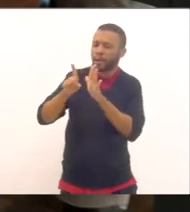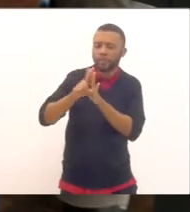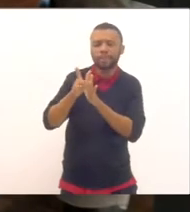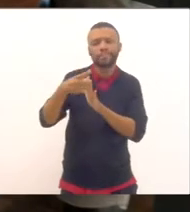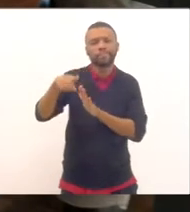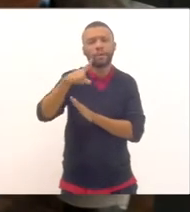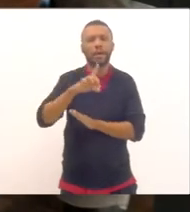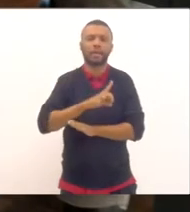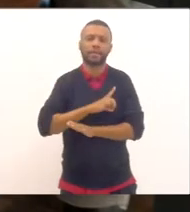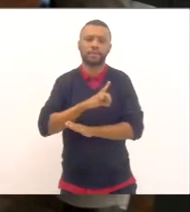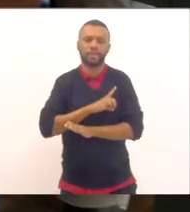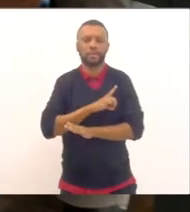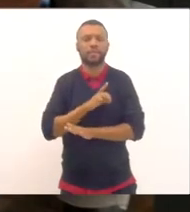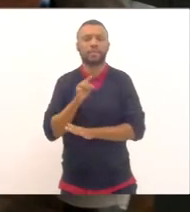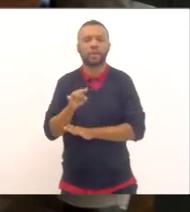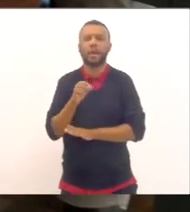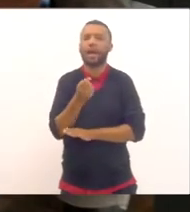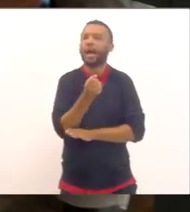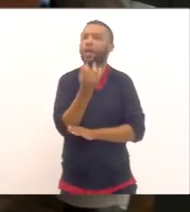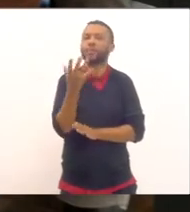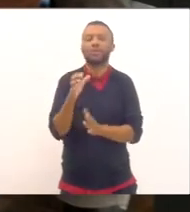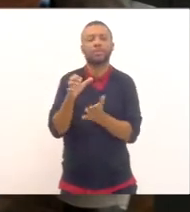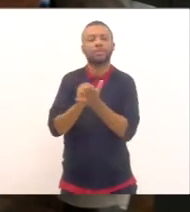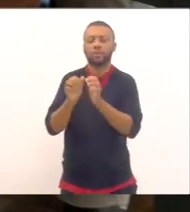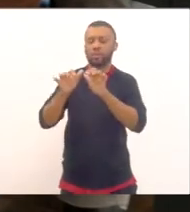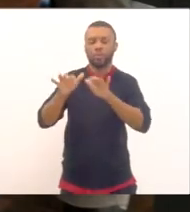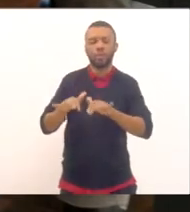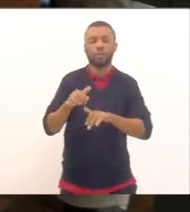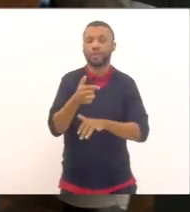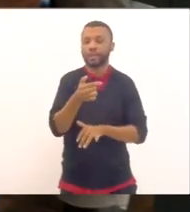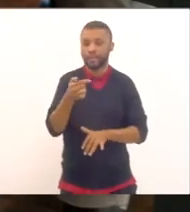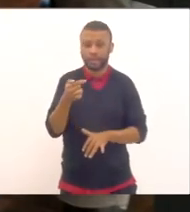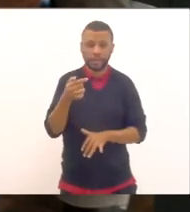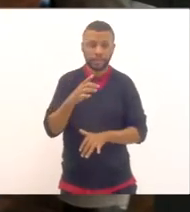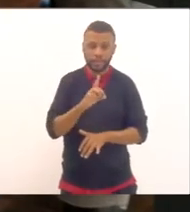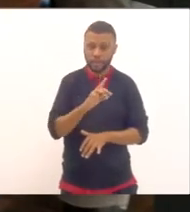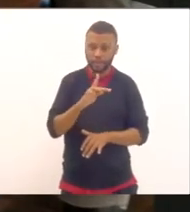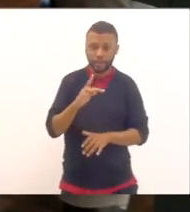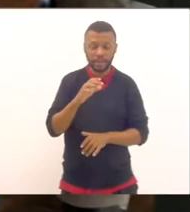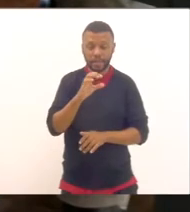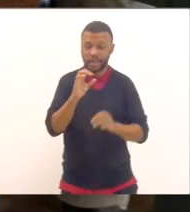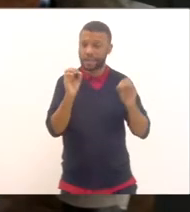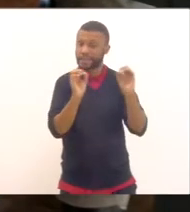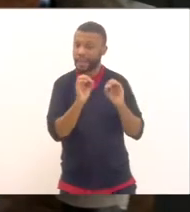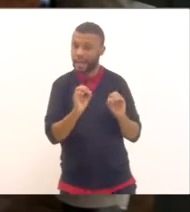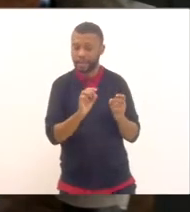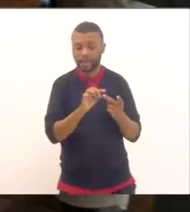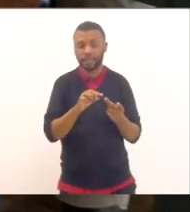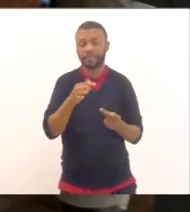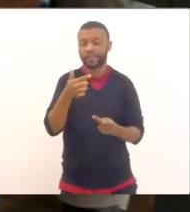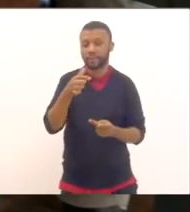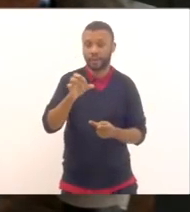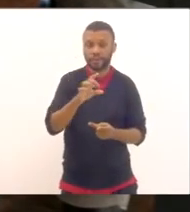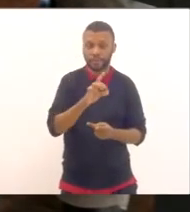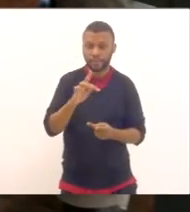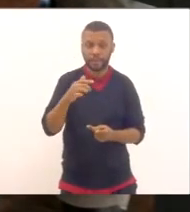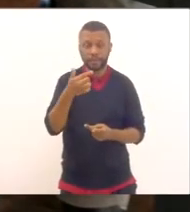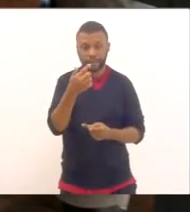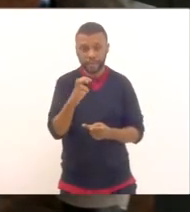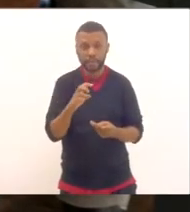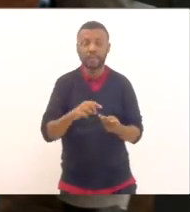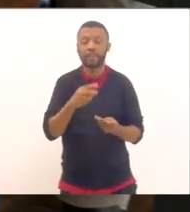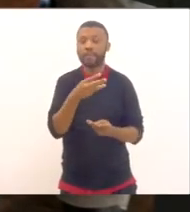é o número de registro pode 17dp 0 29 15